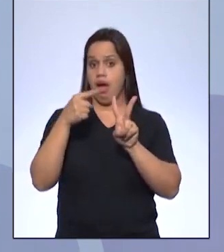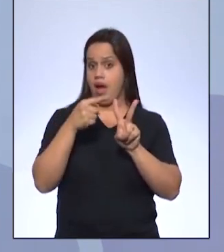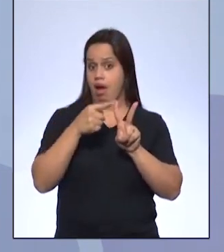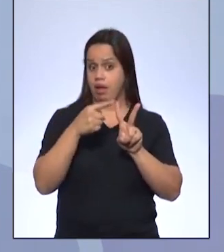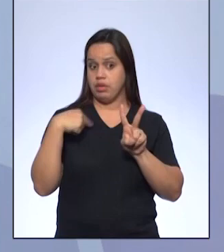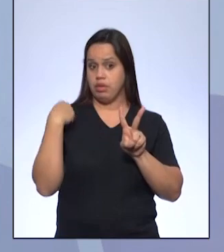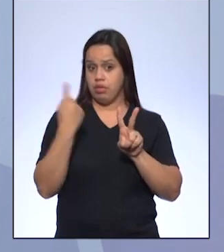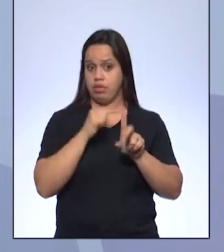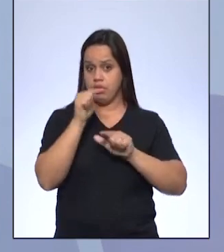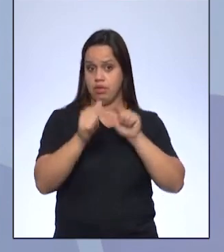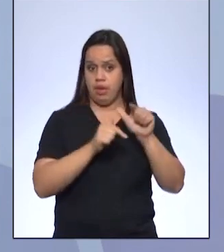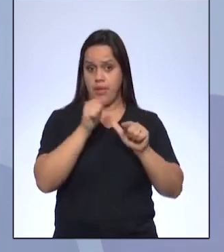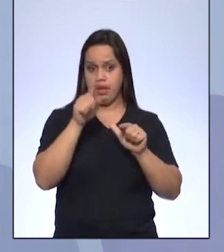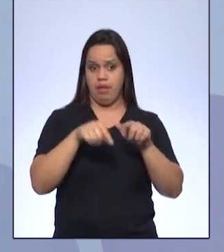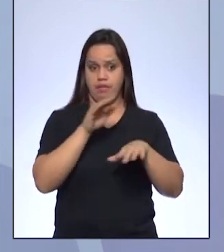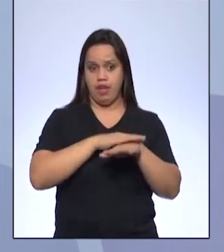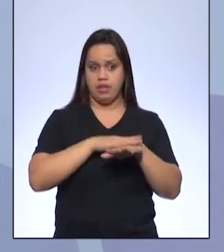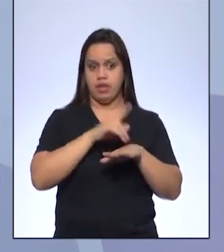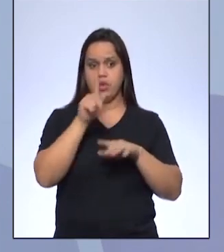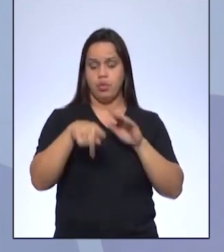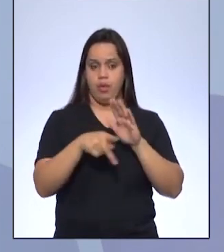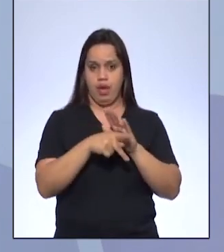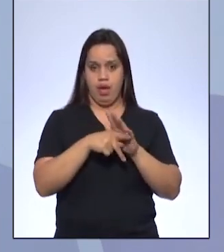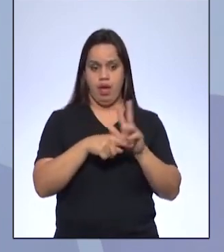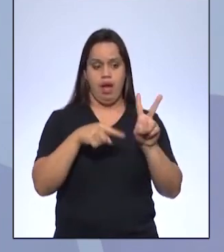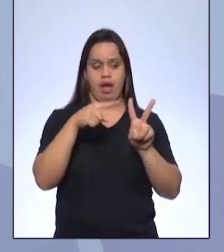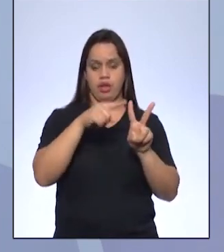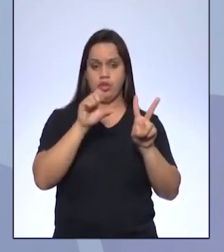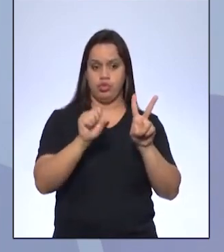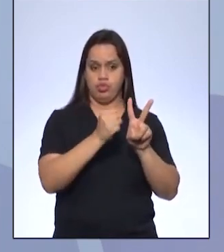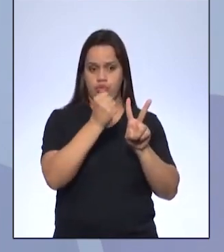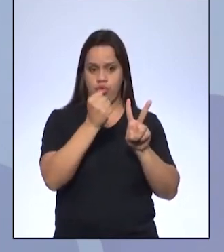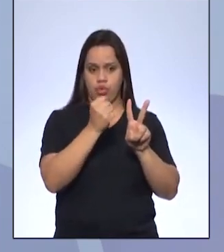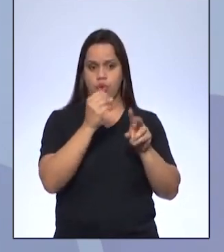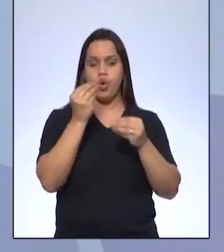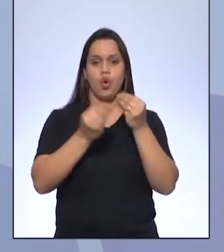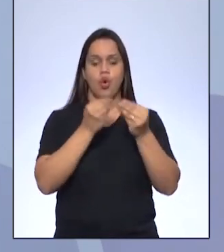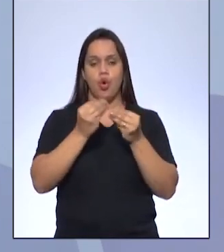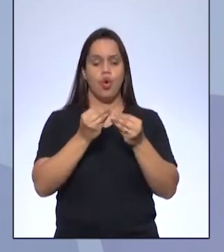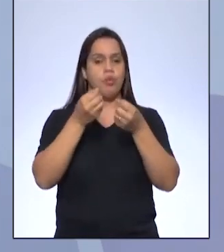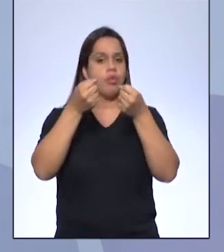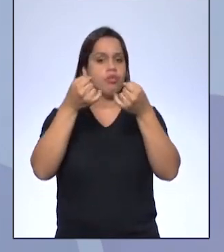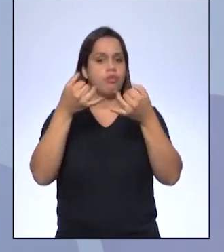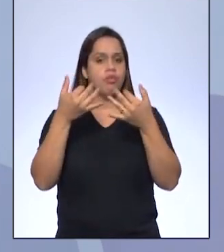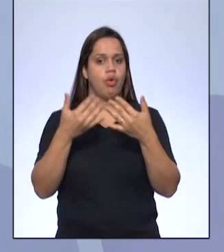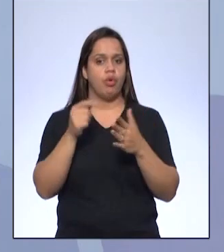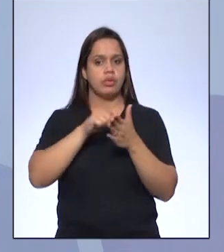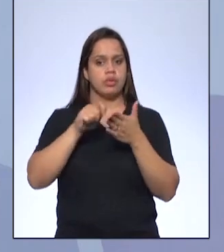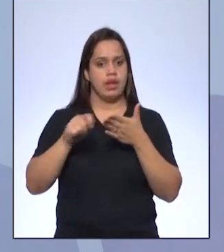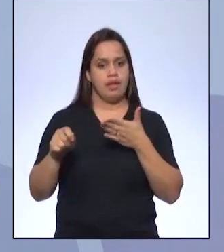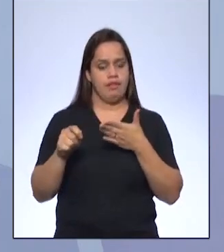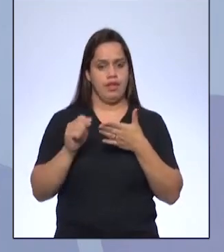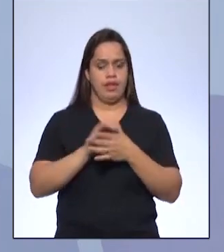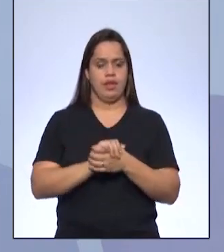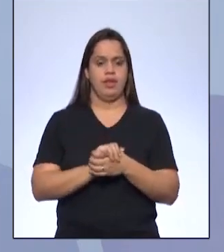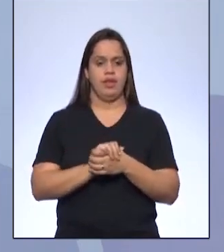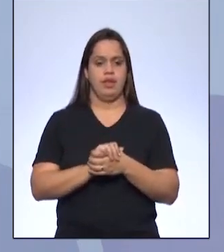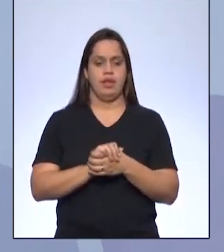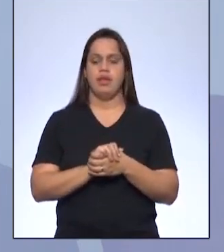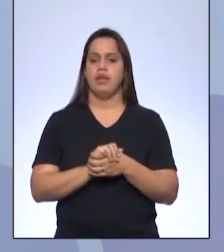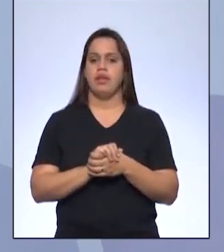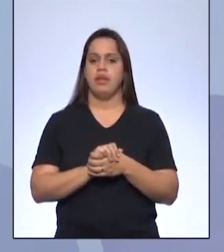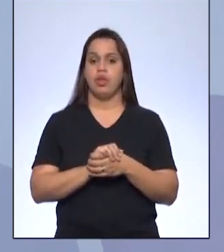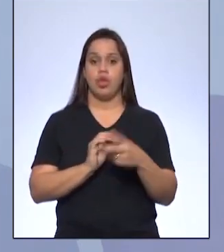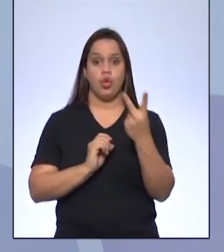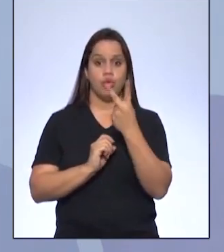está trabalhando lá não é a raiz quadrada de 8? Então, como é que eu vou escrever isso daqui? Eu tenho 2 vezes